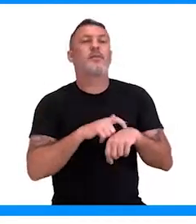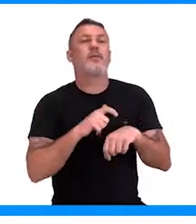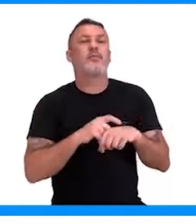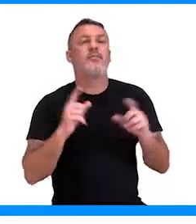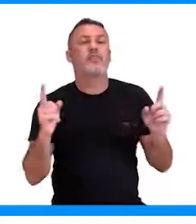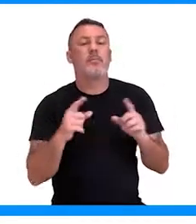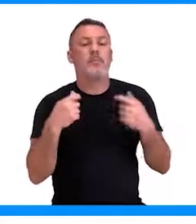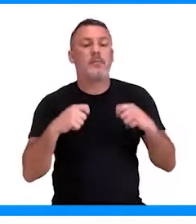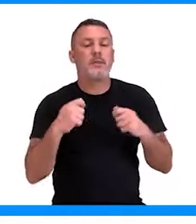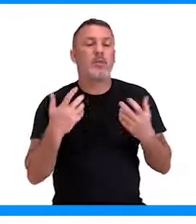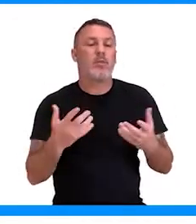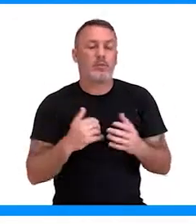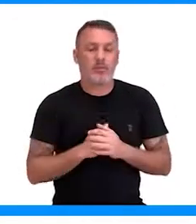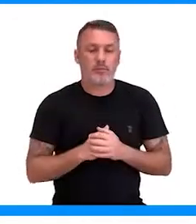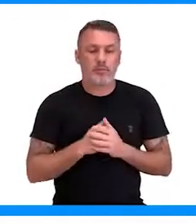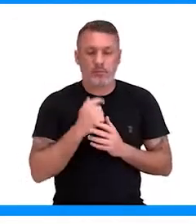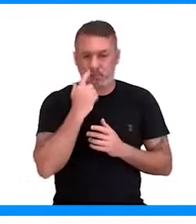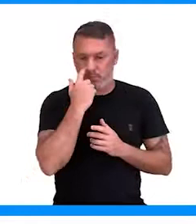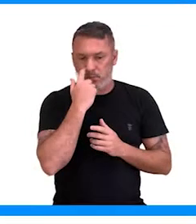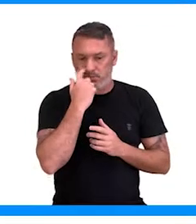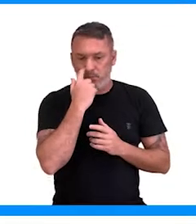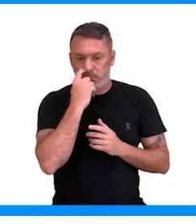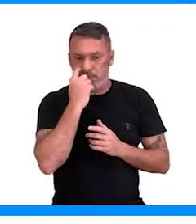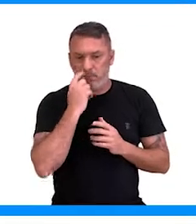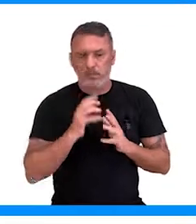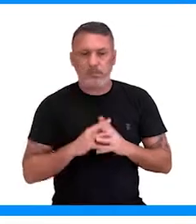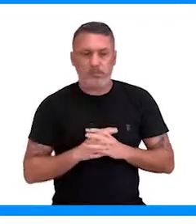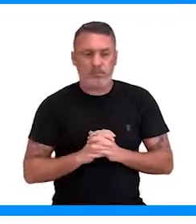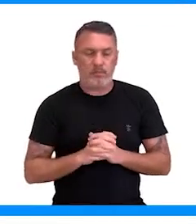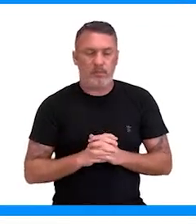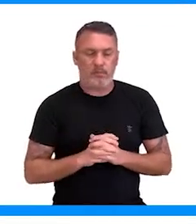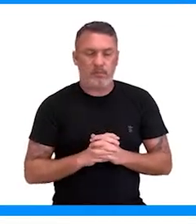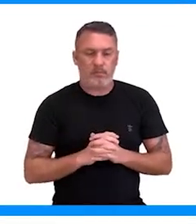Tempo que nós precisamos calcular.